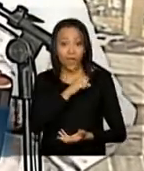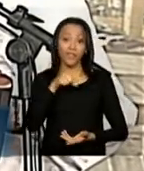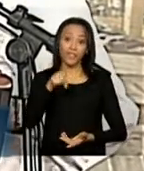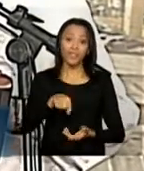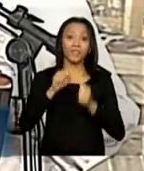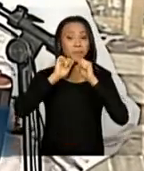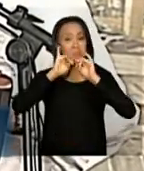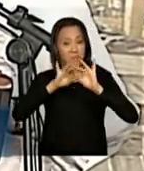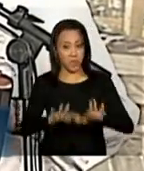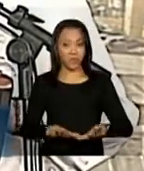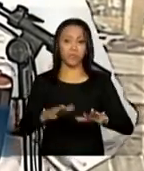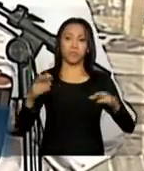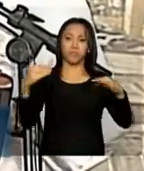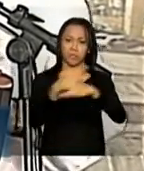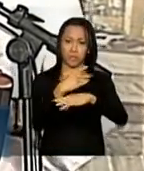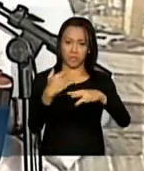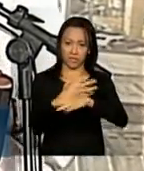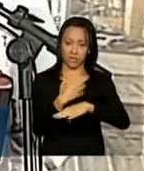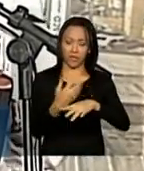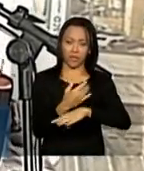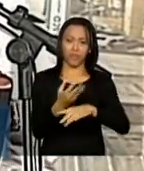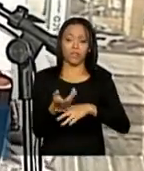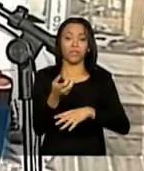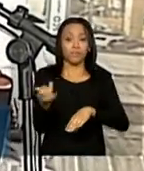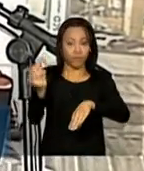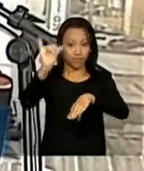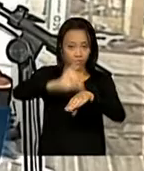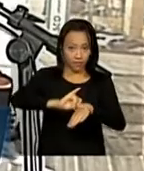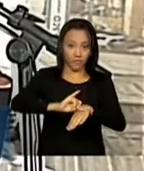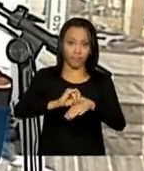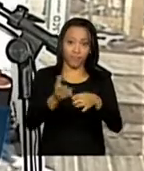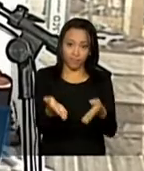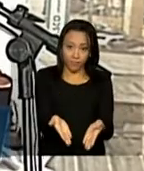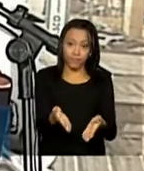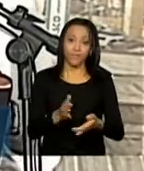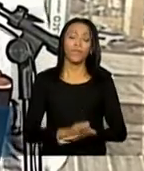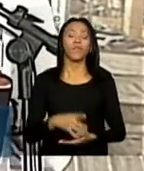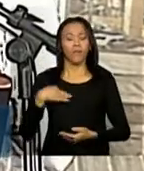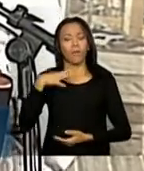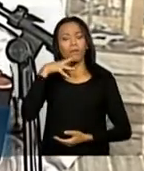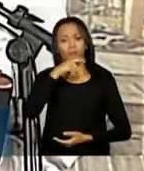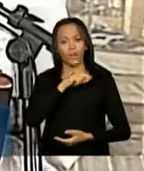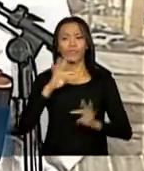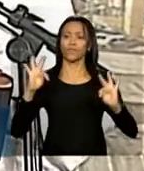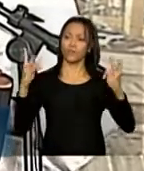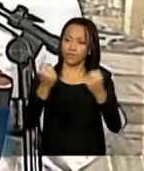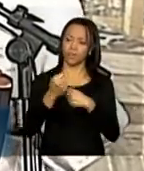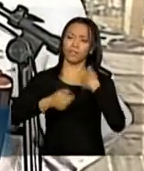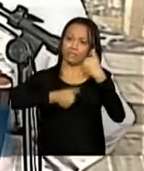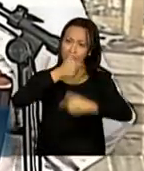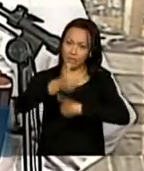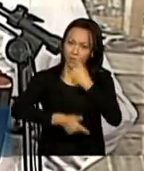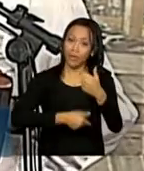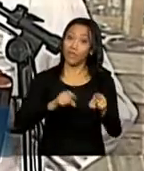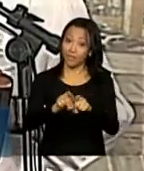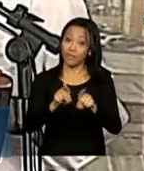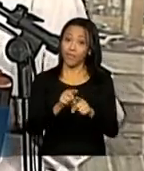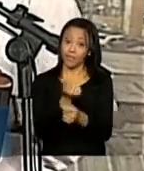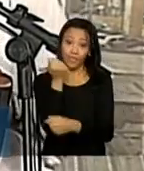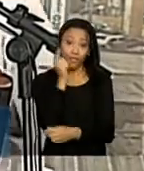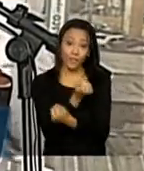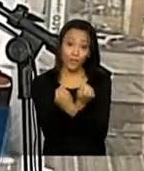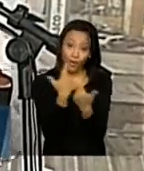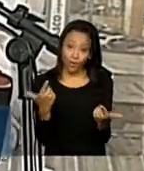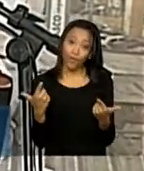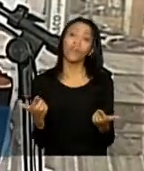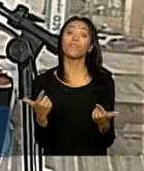para a cidade de Salvador, prefeito doutor Carlos Magalhães Neto. Realmente, eu acho que todo mundo tem que trabalhar e tem que ter sorte. Sorte